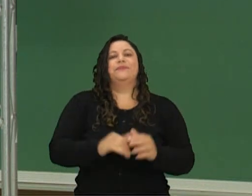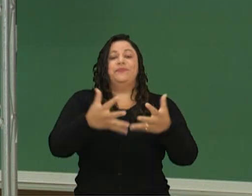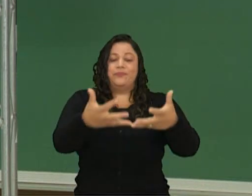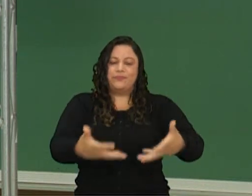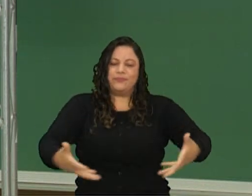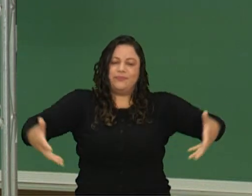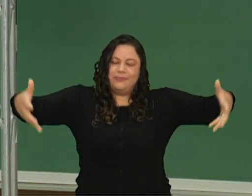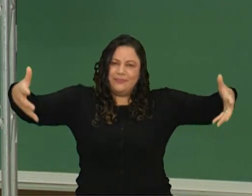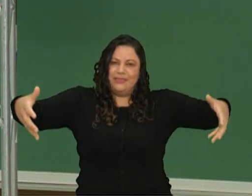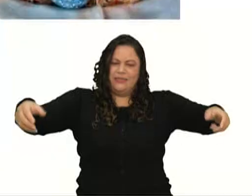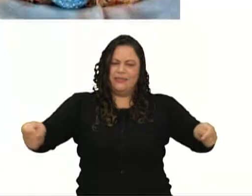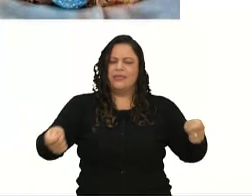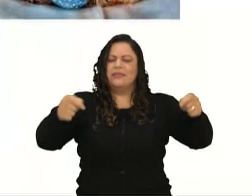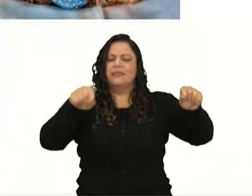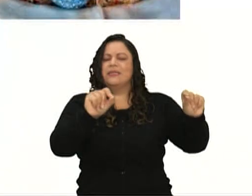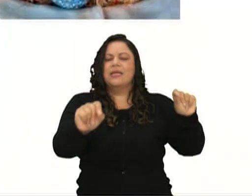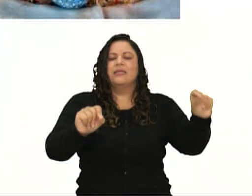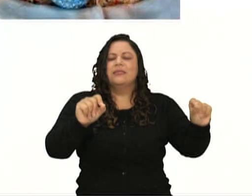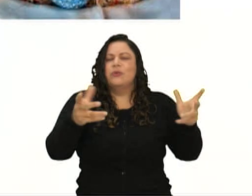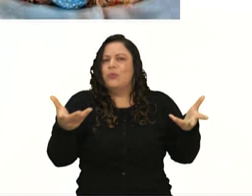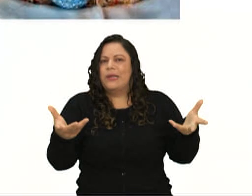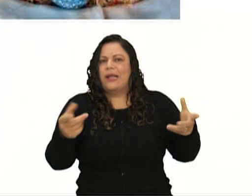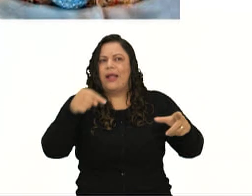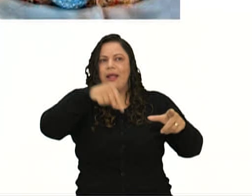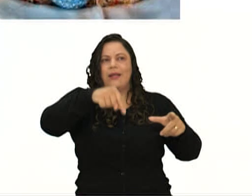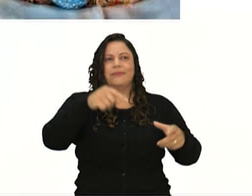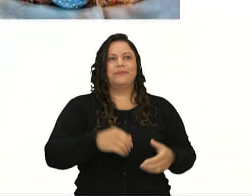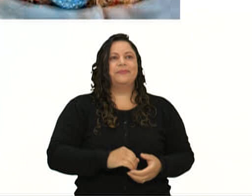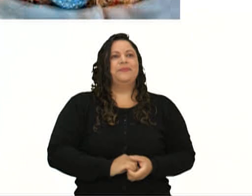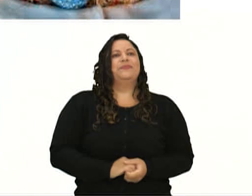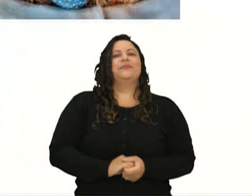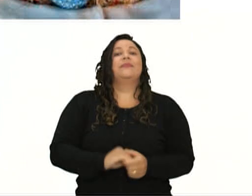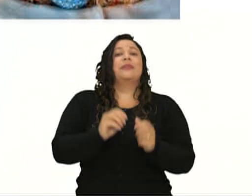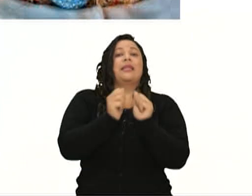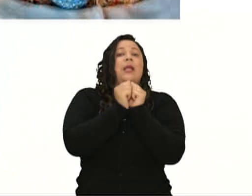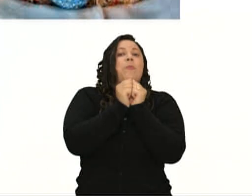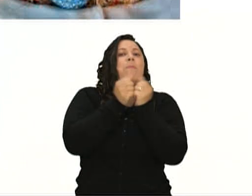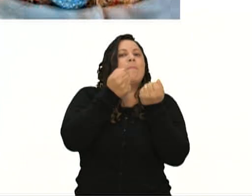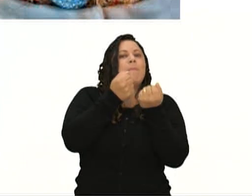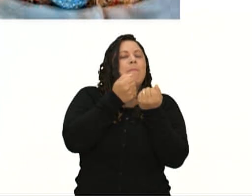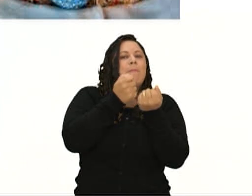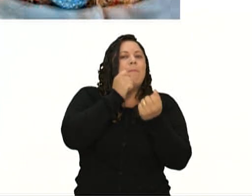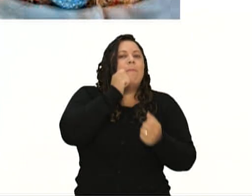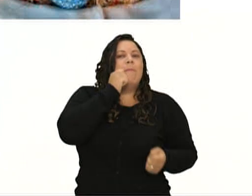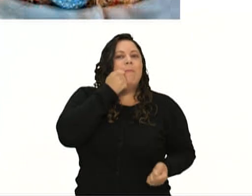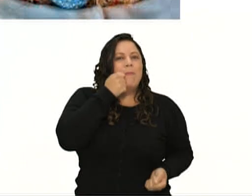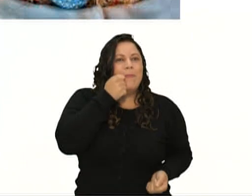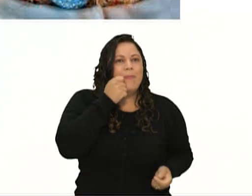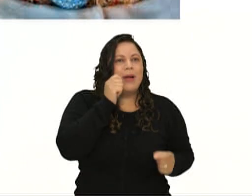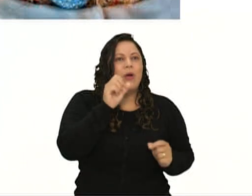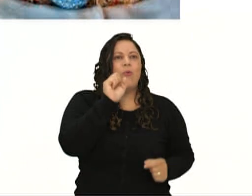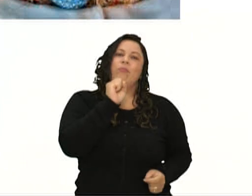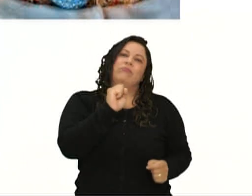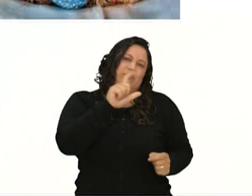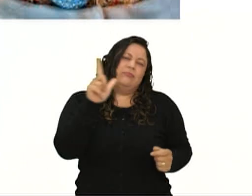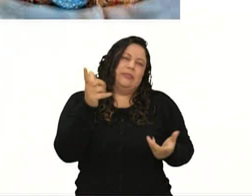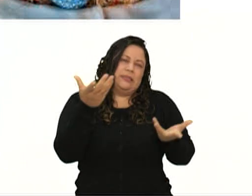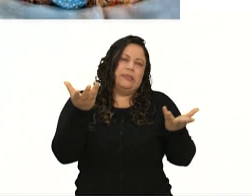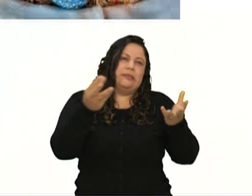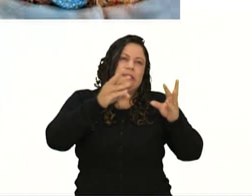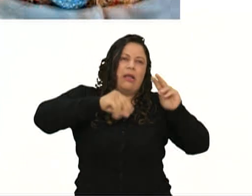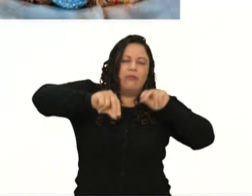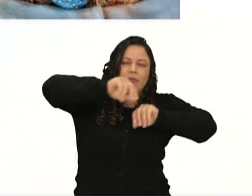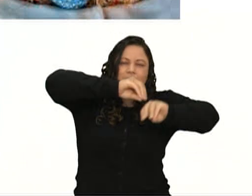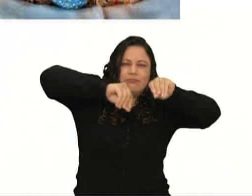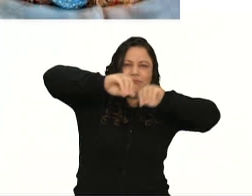conhecidos, mais importantes, incluem a pasca, que é um pão salgado e decorado, temos ali uma figura do pão, o